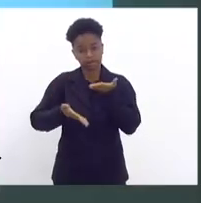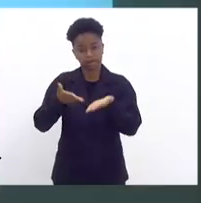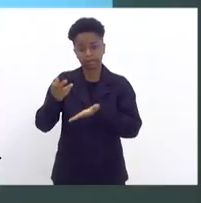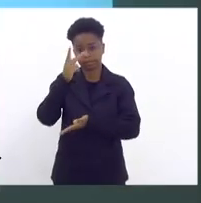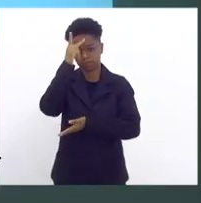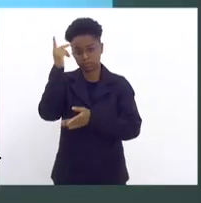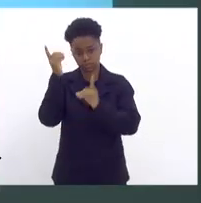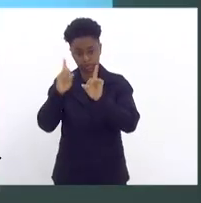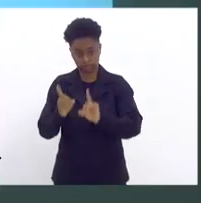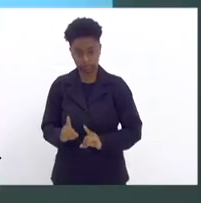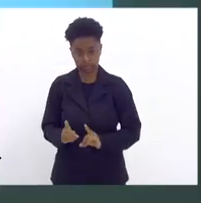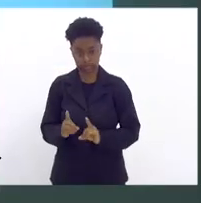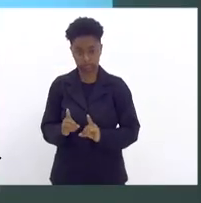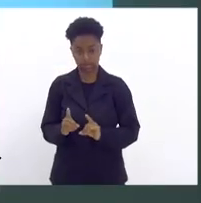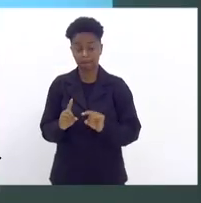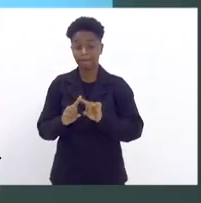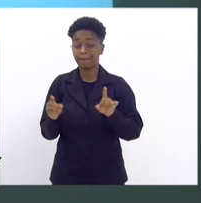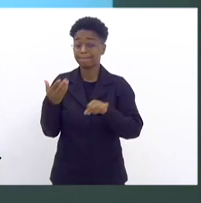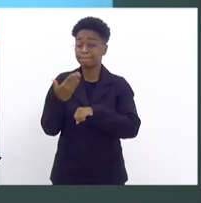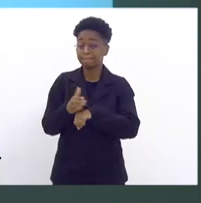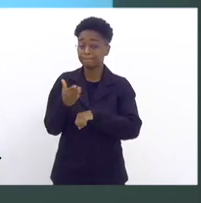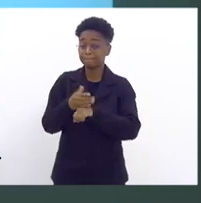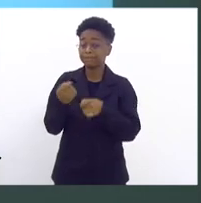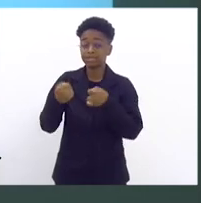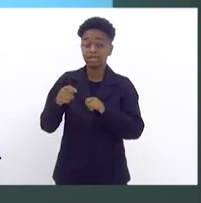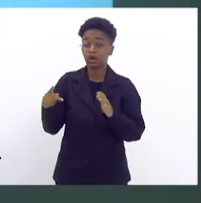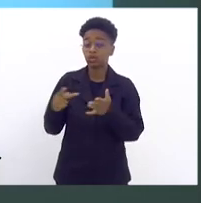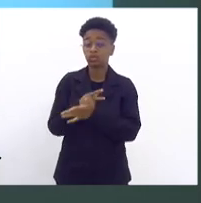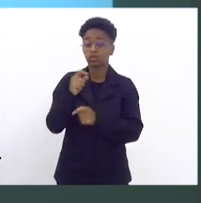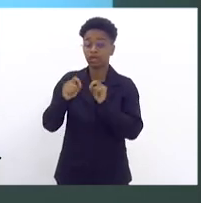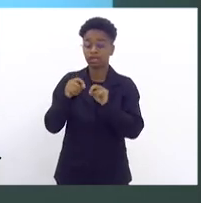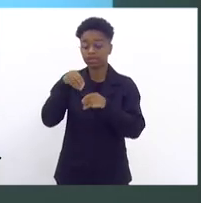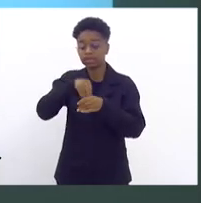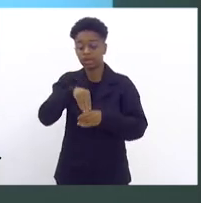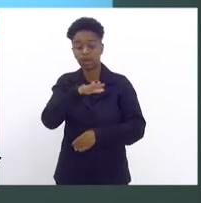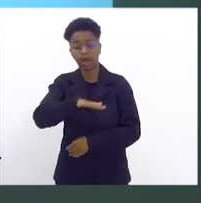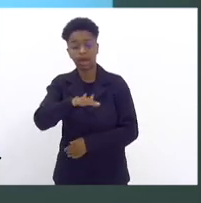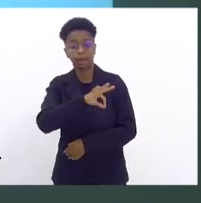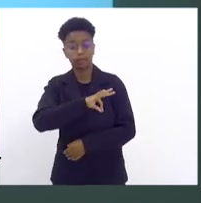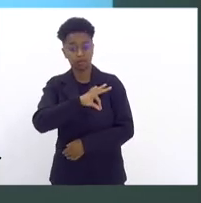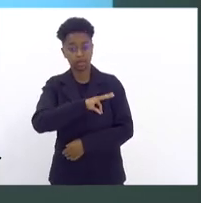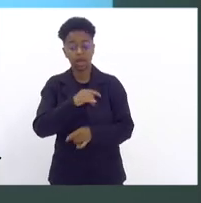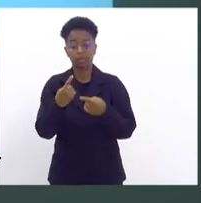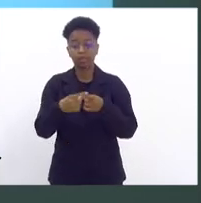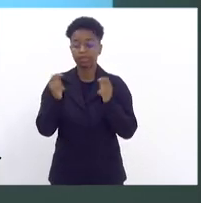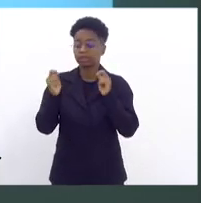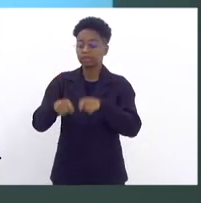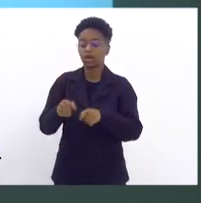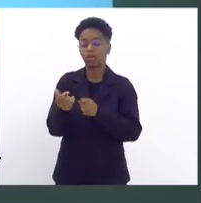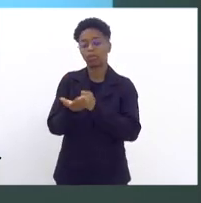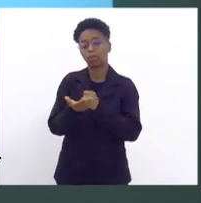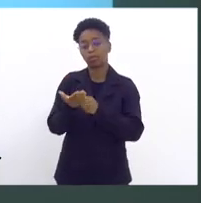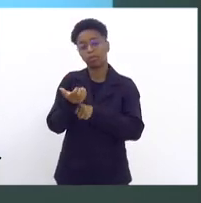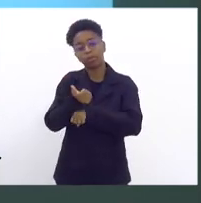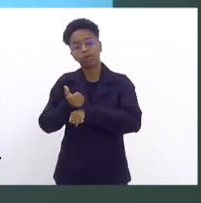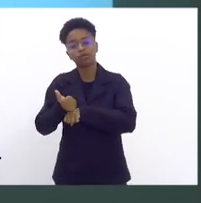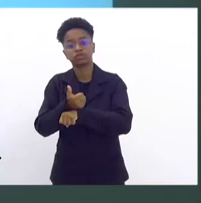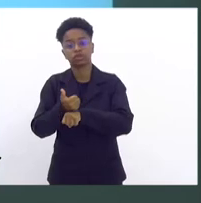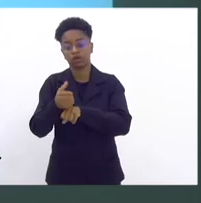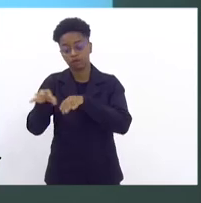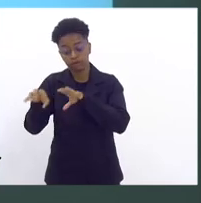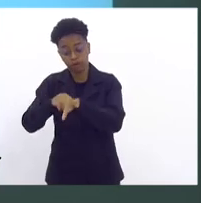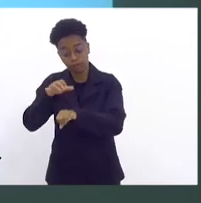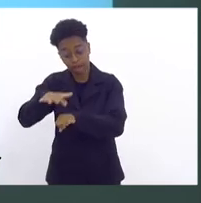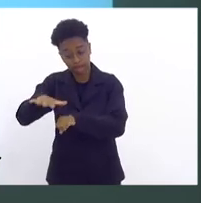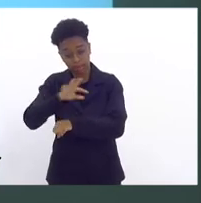pessoa com deficiência mas que esse treinamento seja feito na Academia de polícia para que o profissional o profissional saia da Academia de